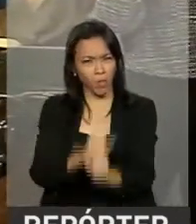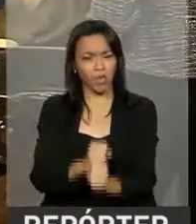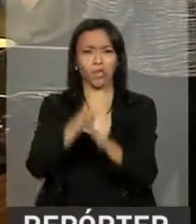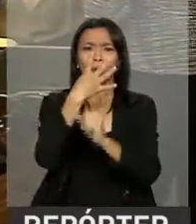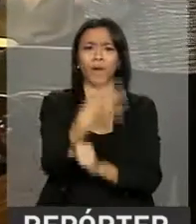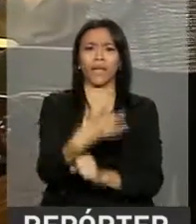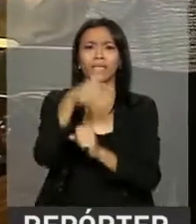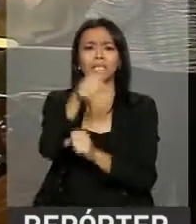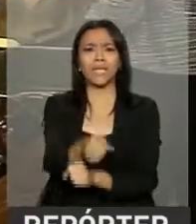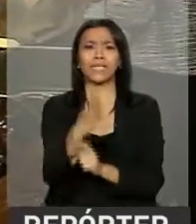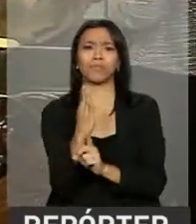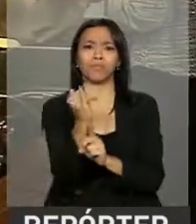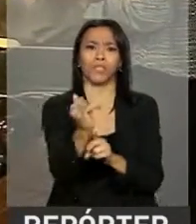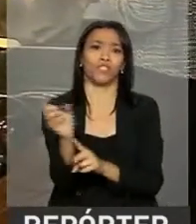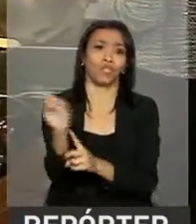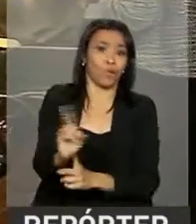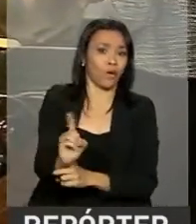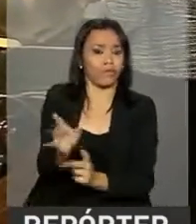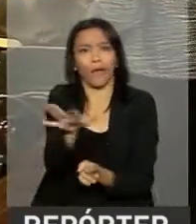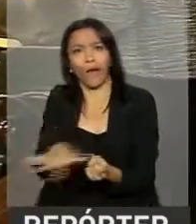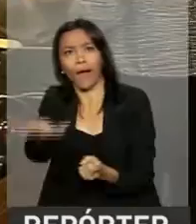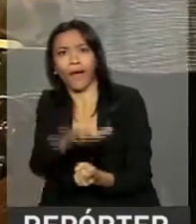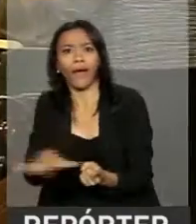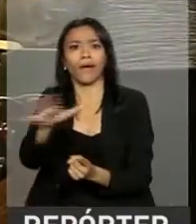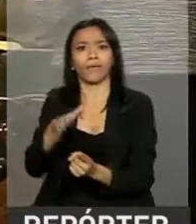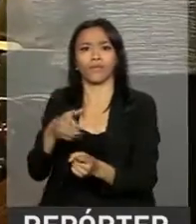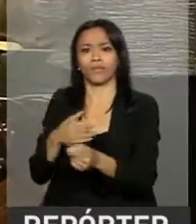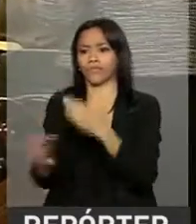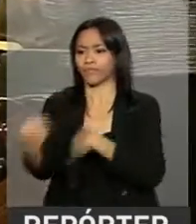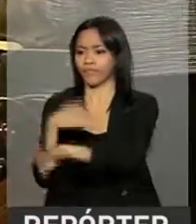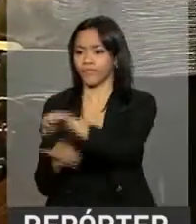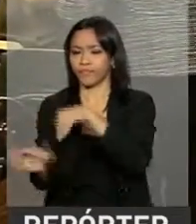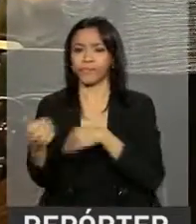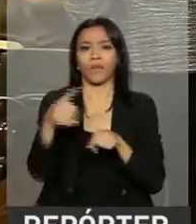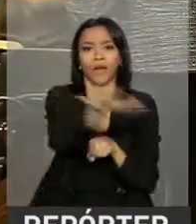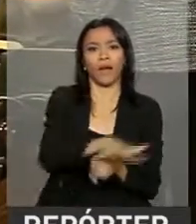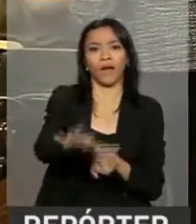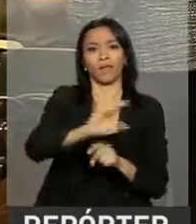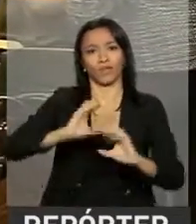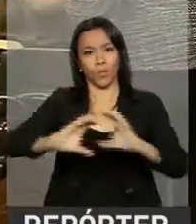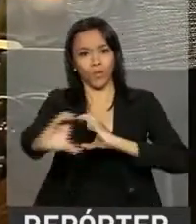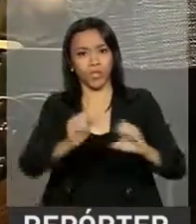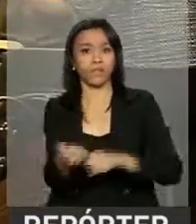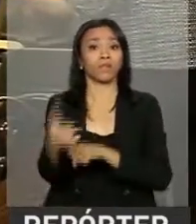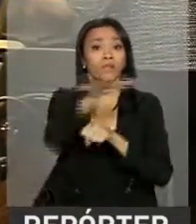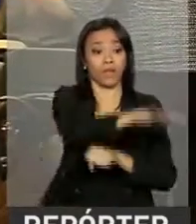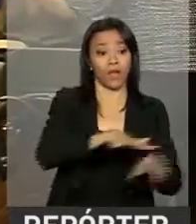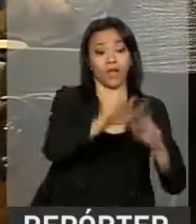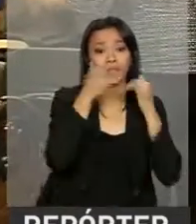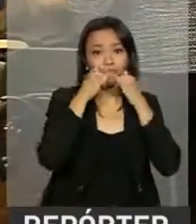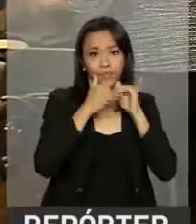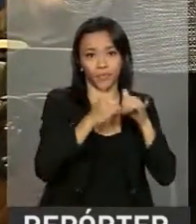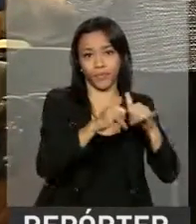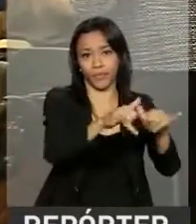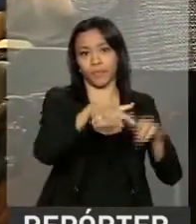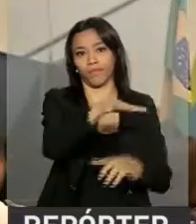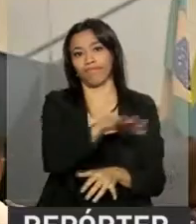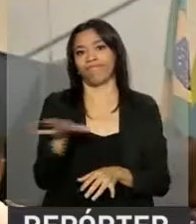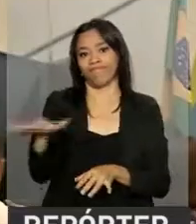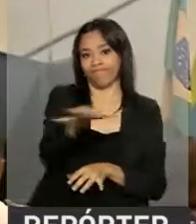bilhões de dólares em áreas como mobilidade urbana telecomunicações e geração e transmissão de energia